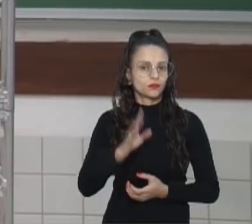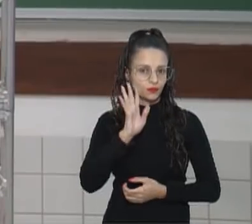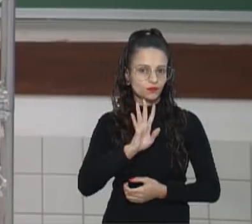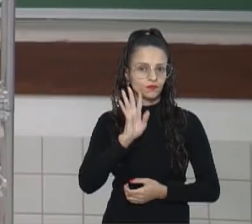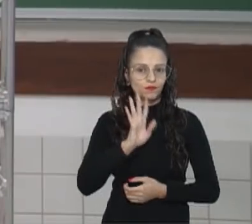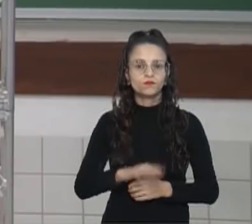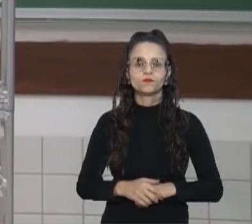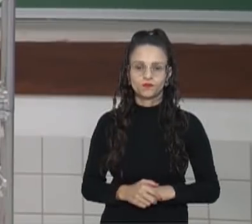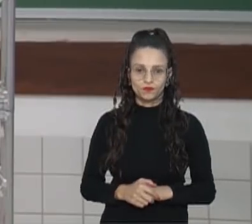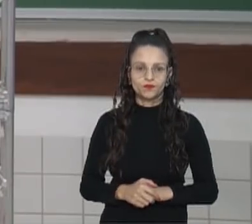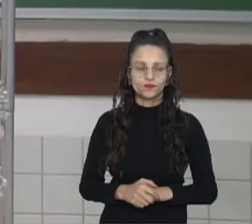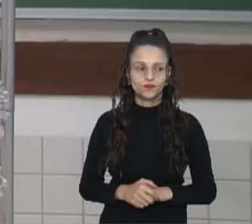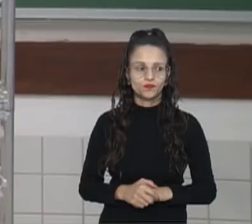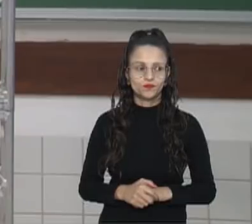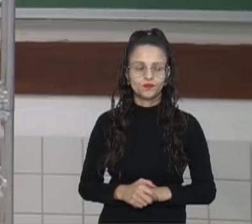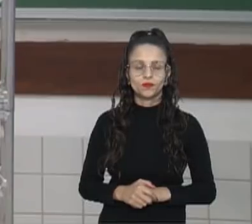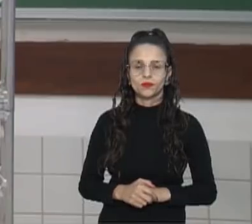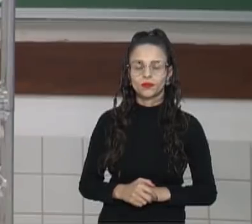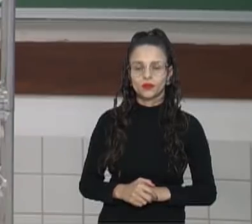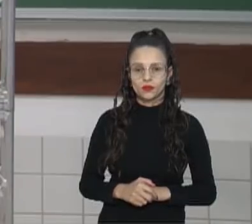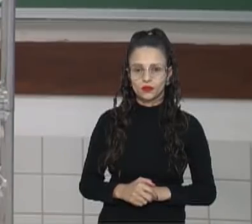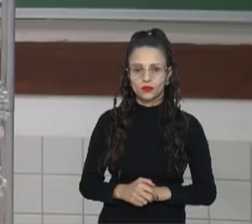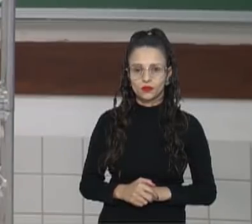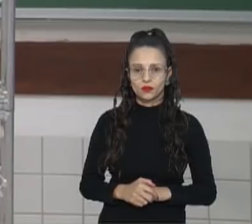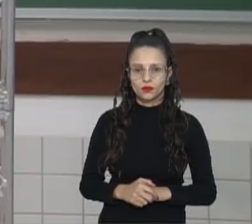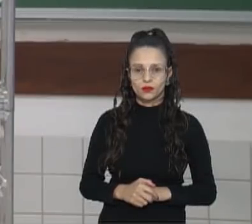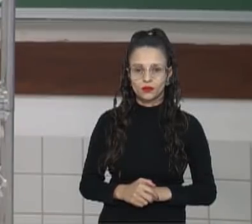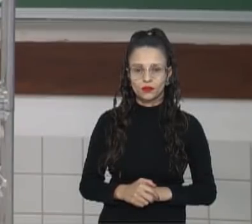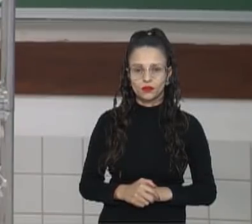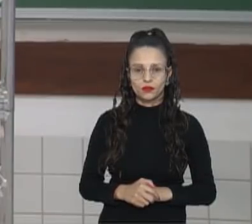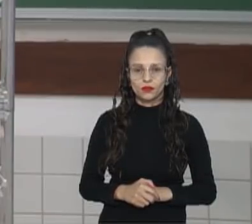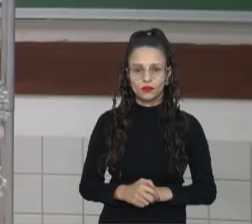Legal, vamos lá. pH